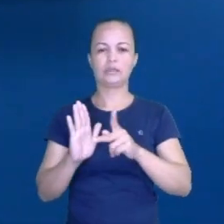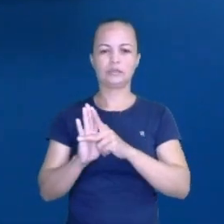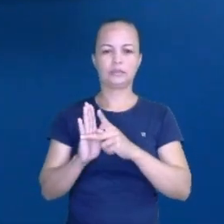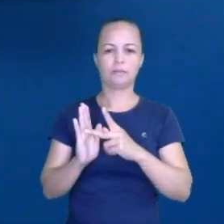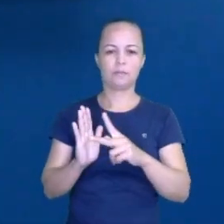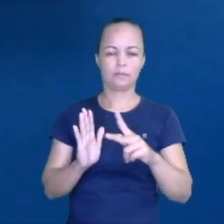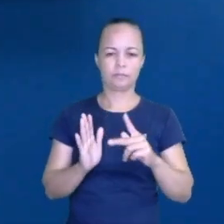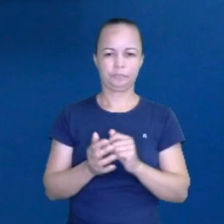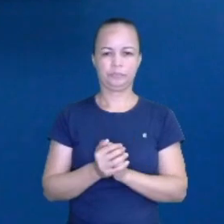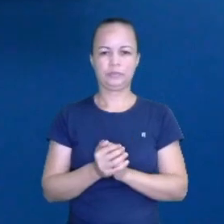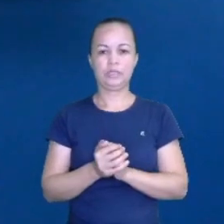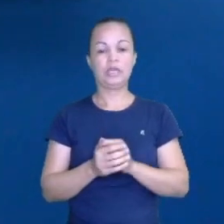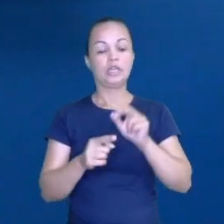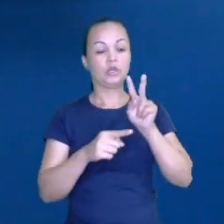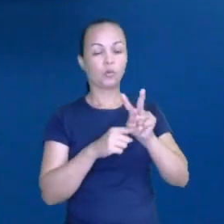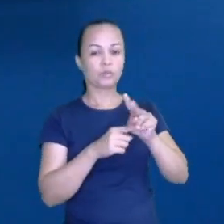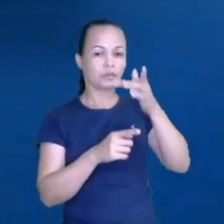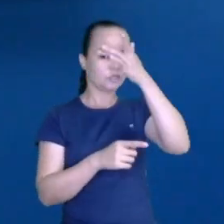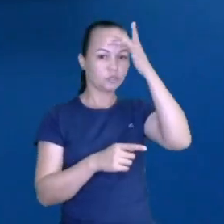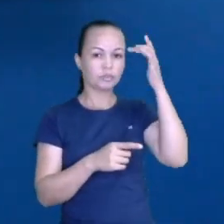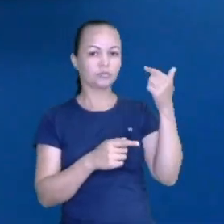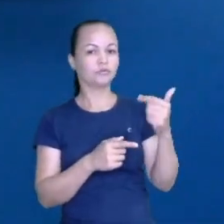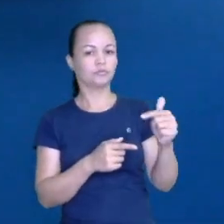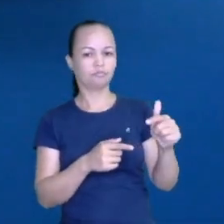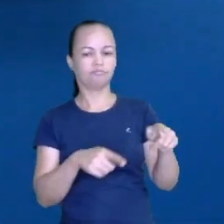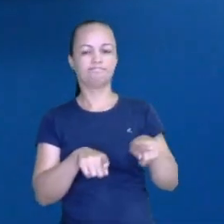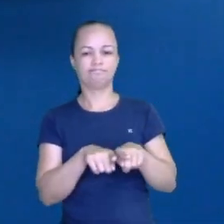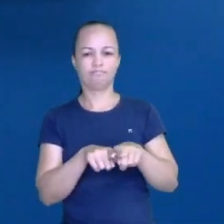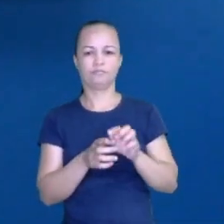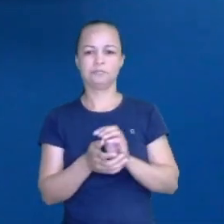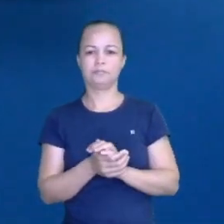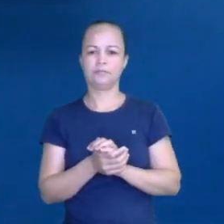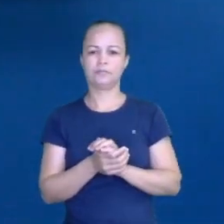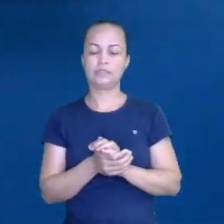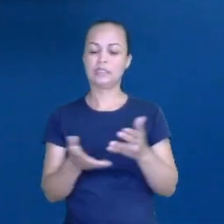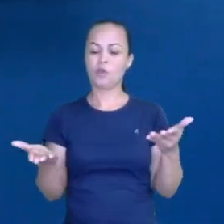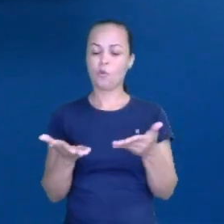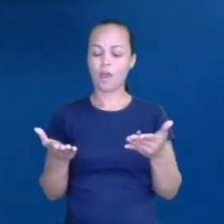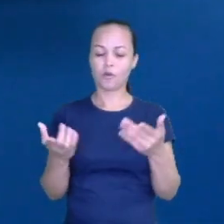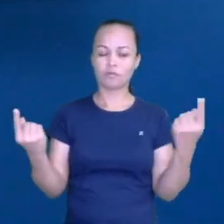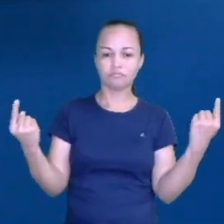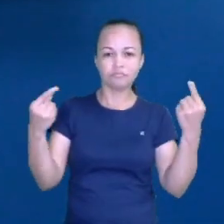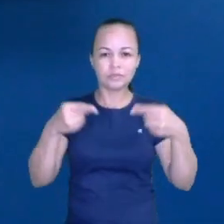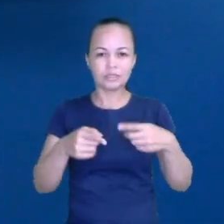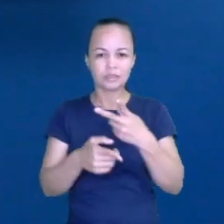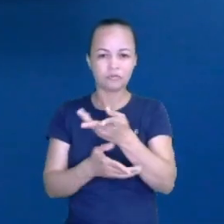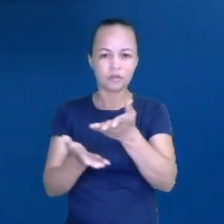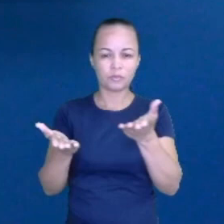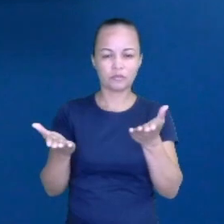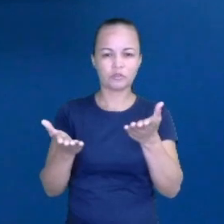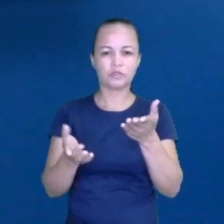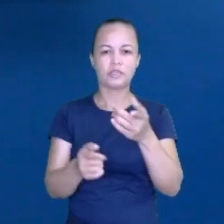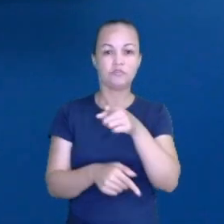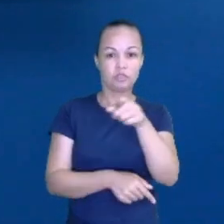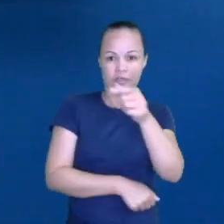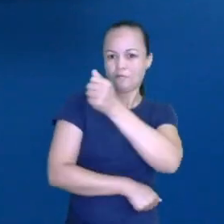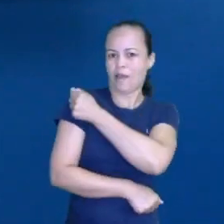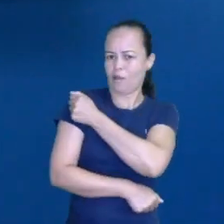também, tá bom? E eu vou deixar aqui um desafio para vocês. Alunos do primeiro ano, preste